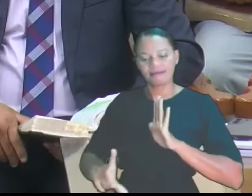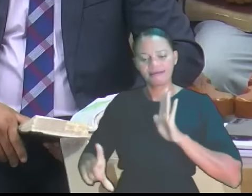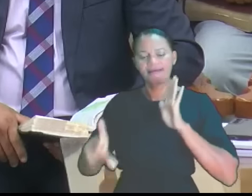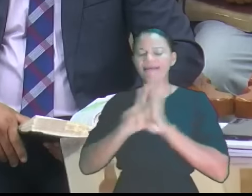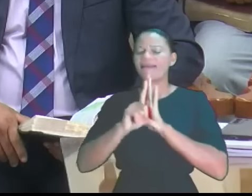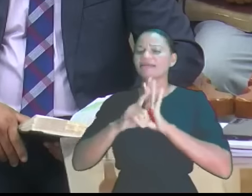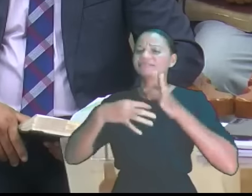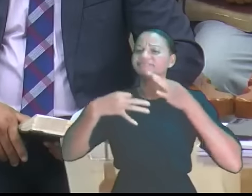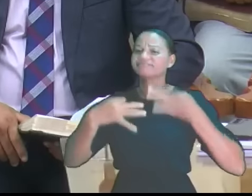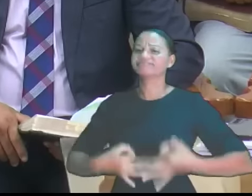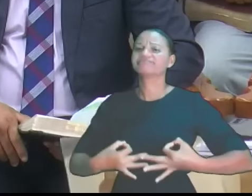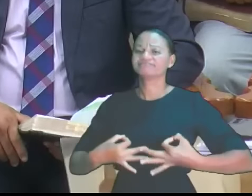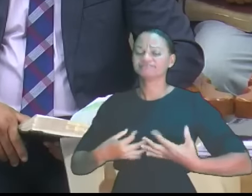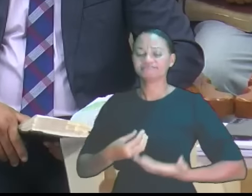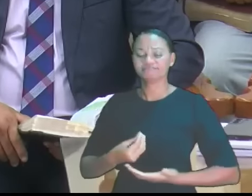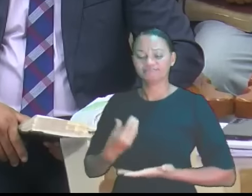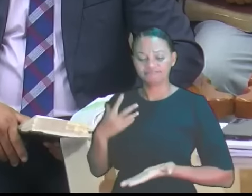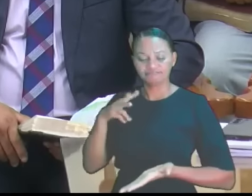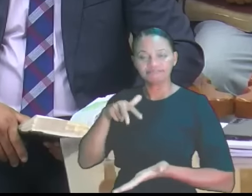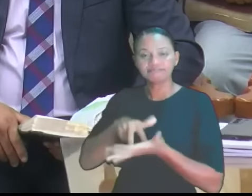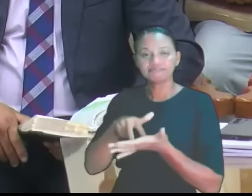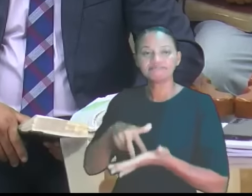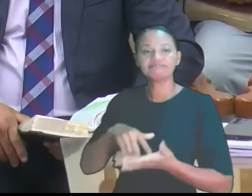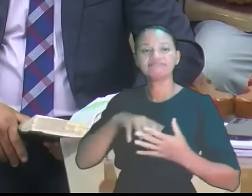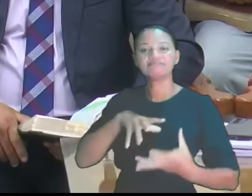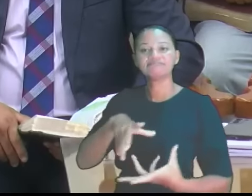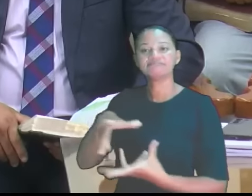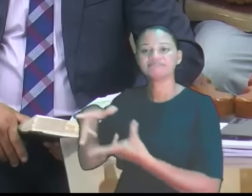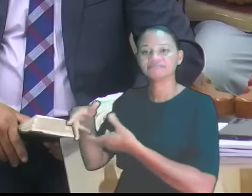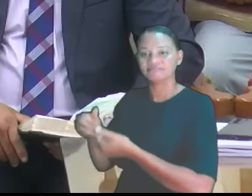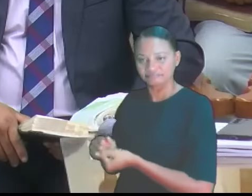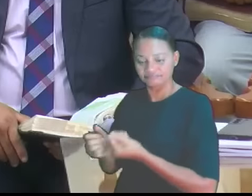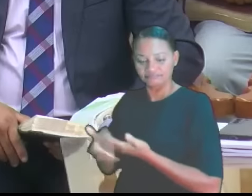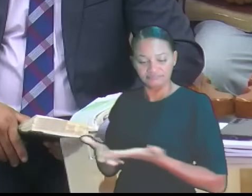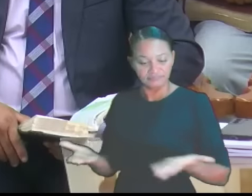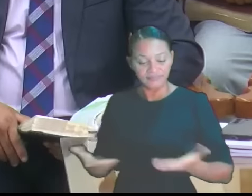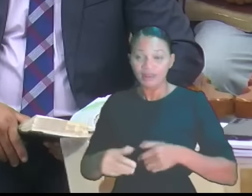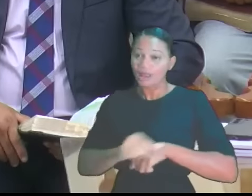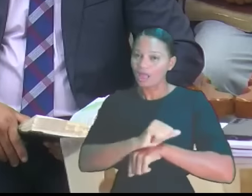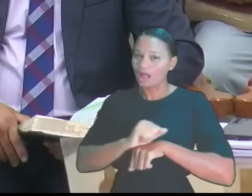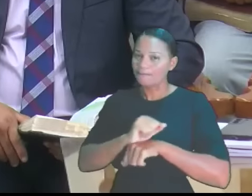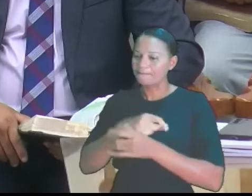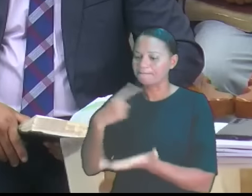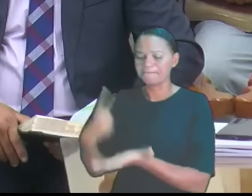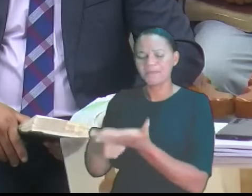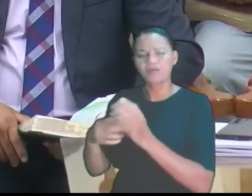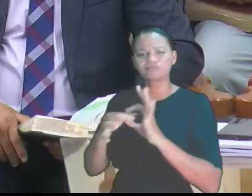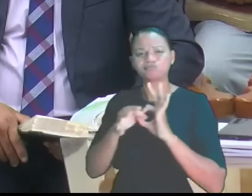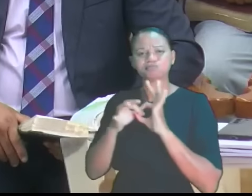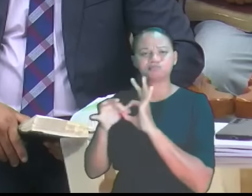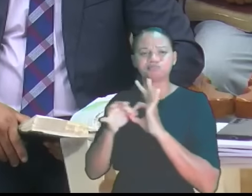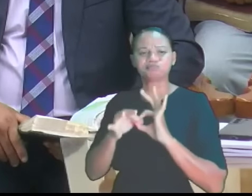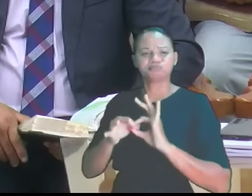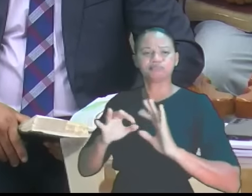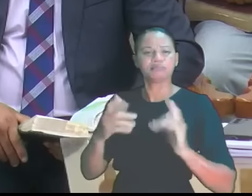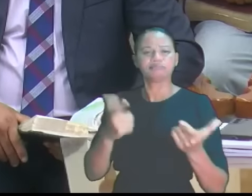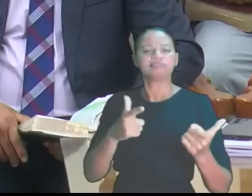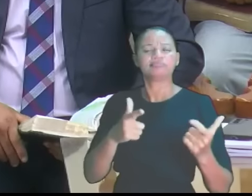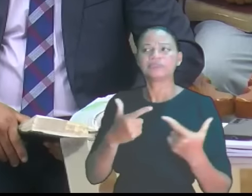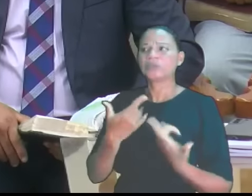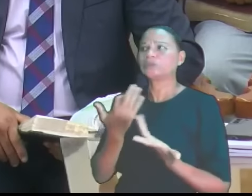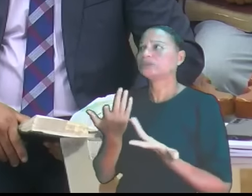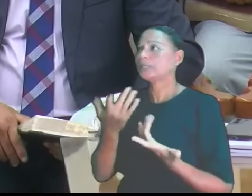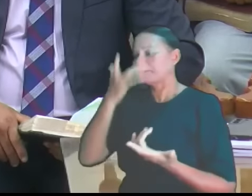terra. Em Abraão, ele estabelece uma aliança. A Bíblia diz: não tendo por quem